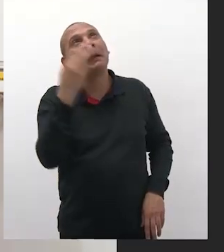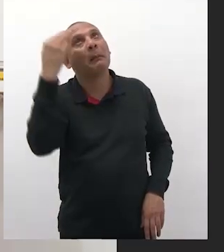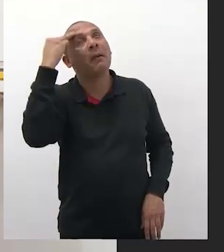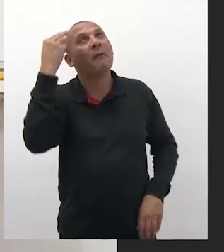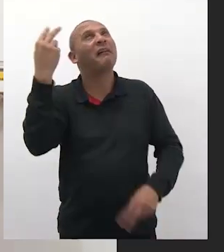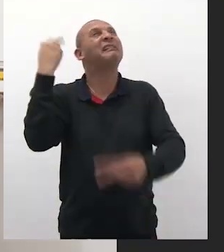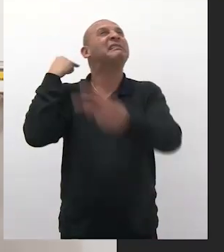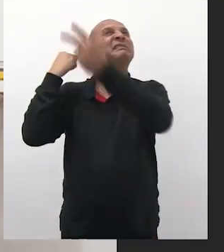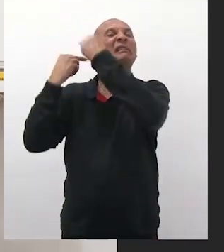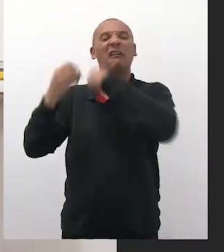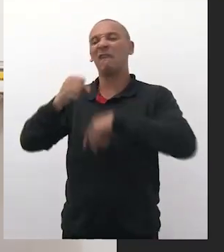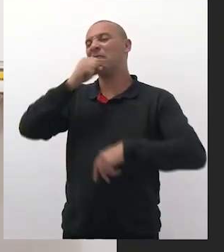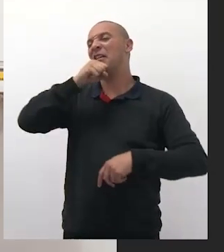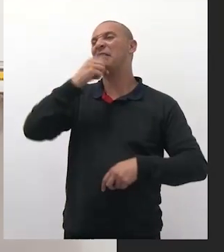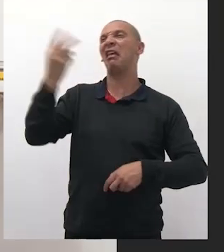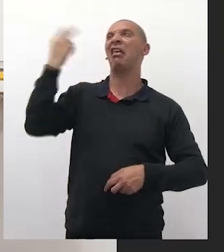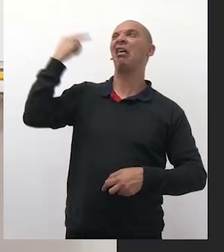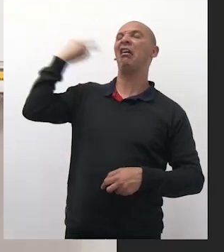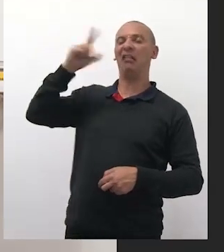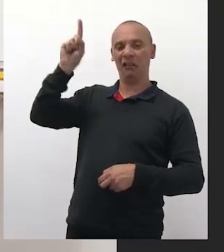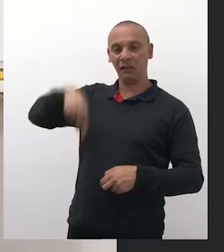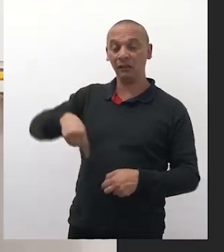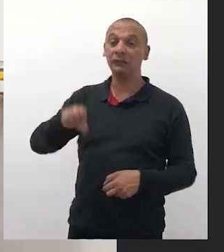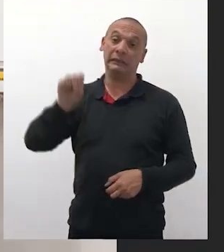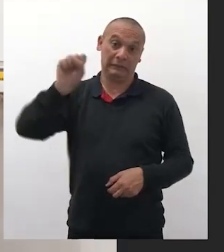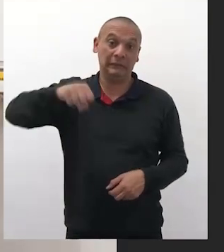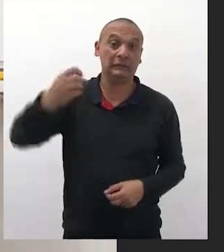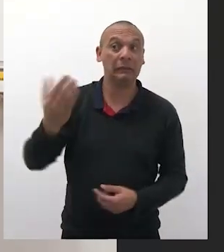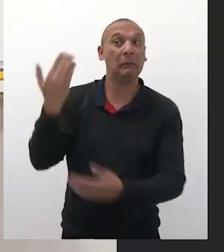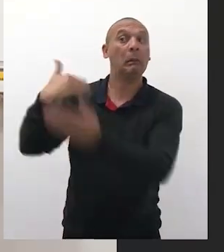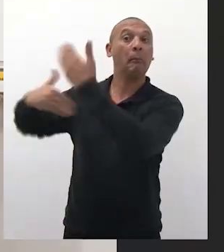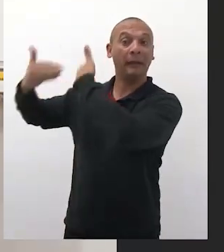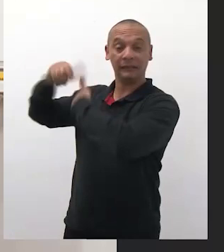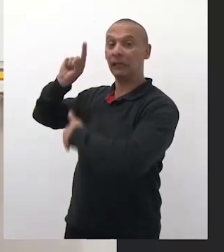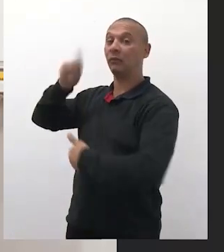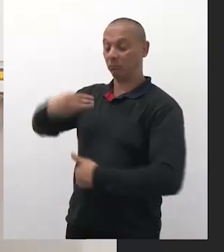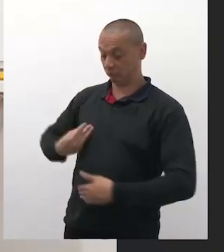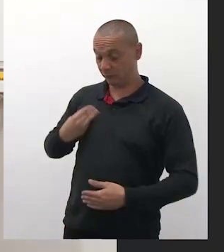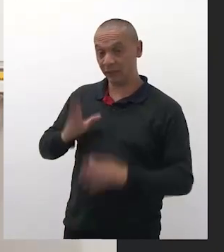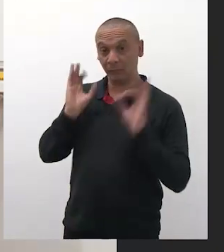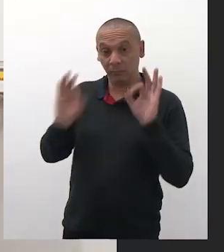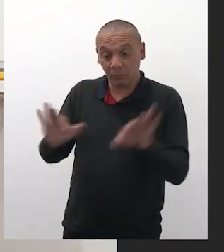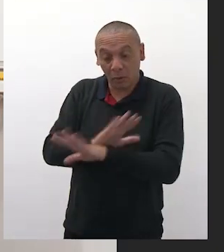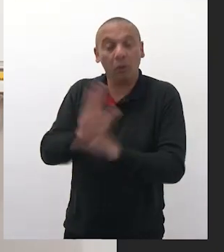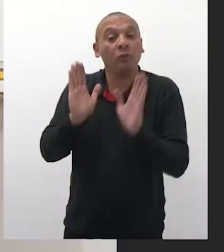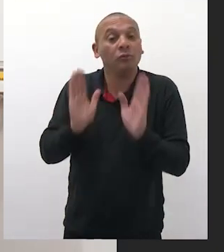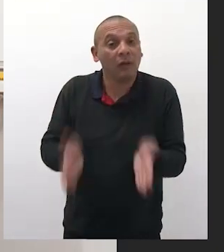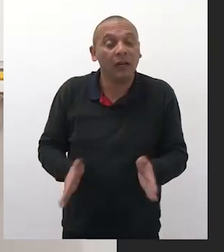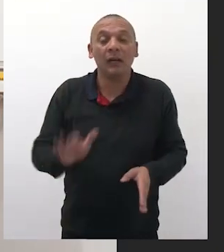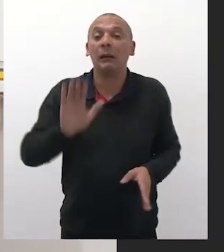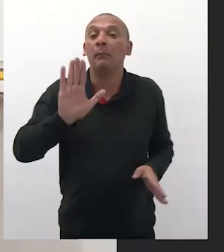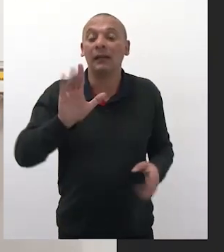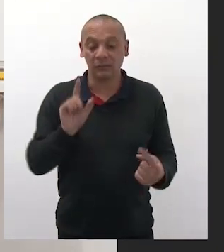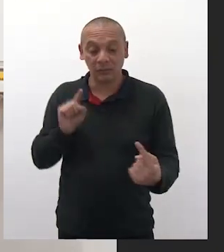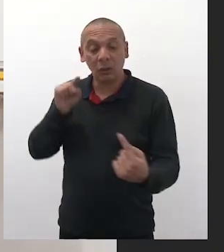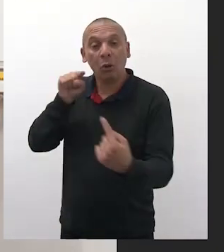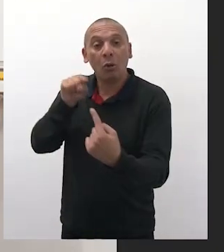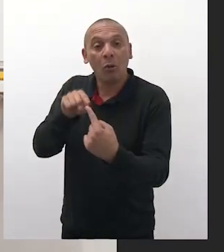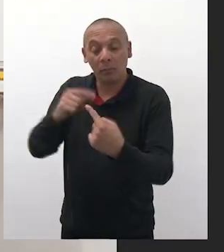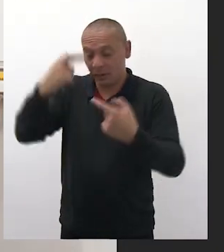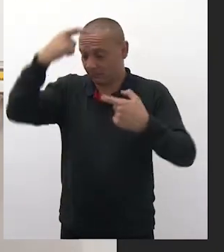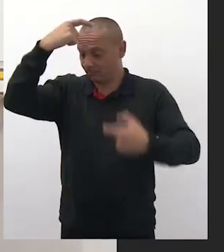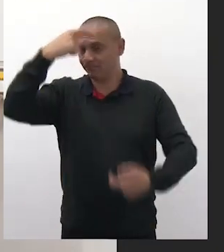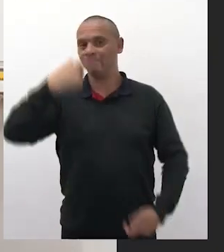coisa do passado, coisa do passado, né? Coisas já vividas, mas fez